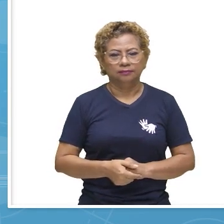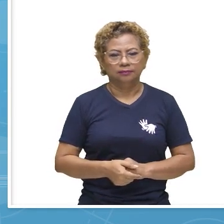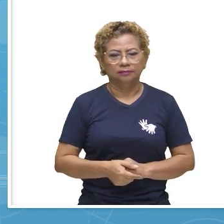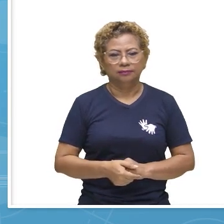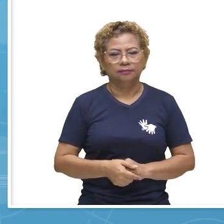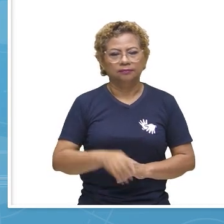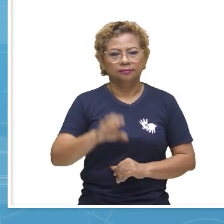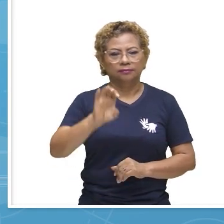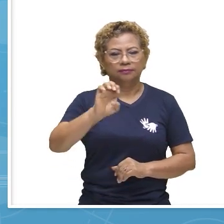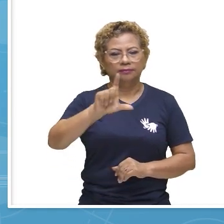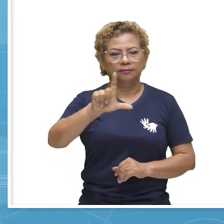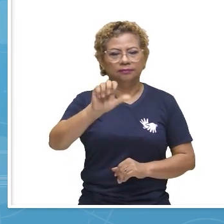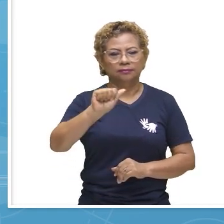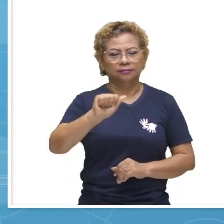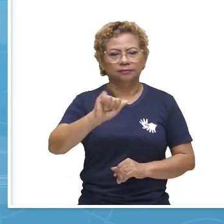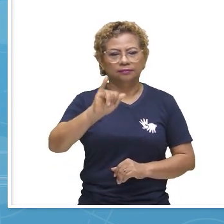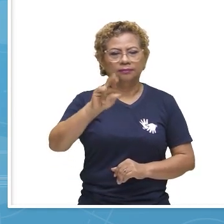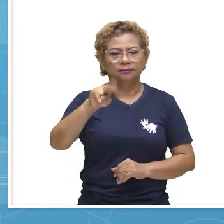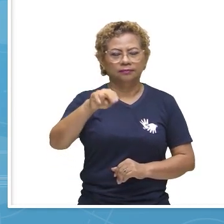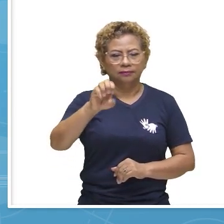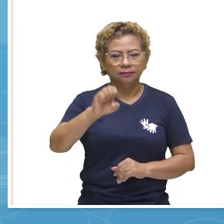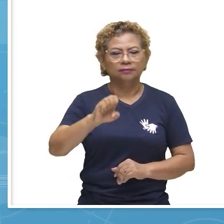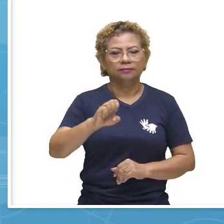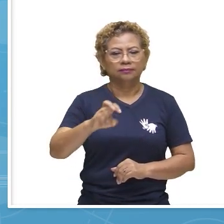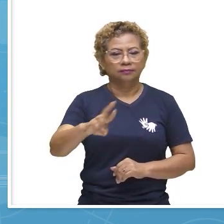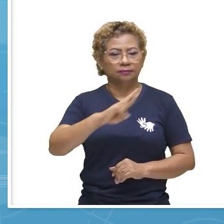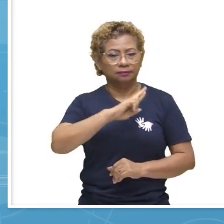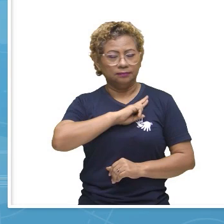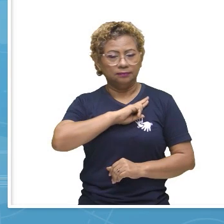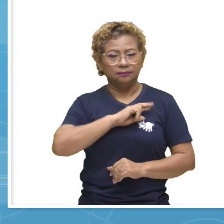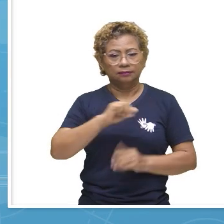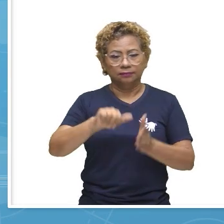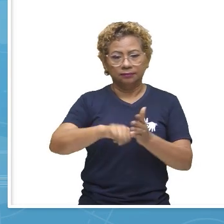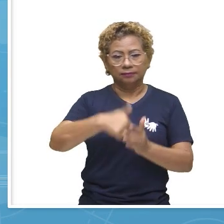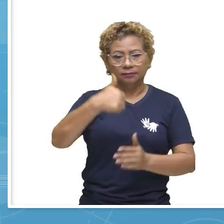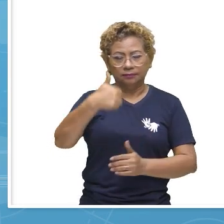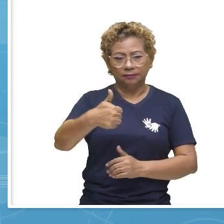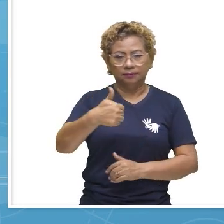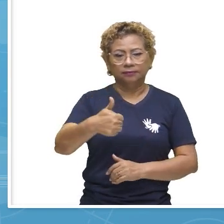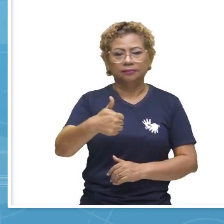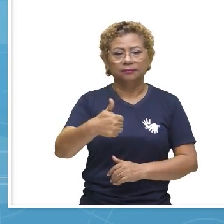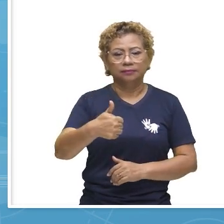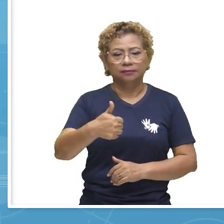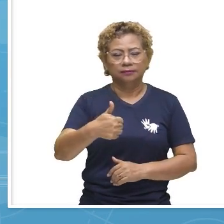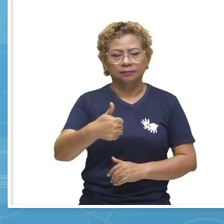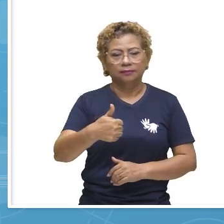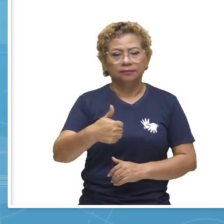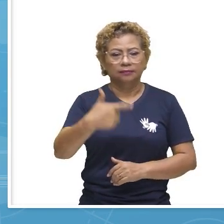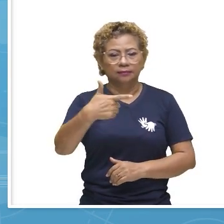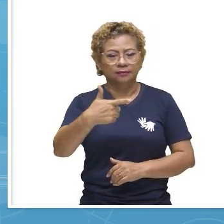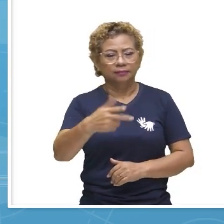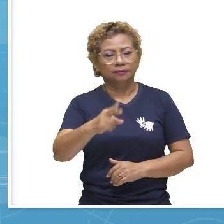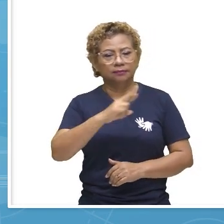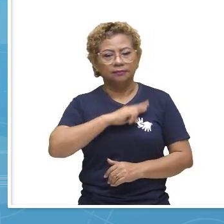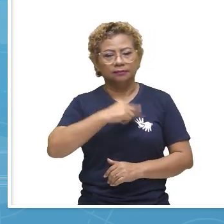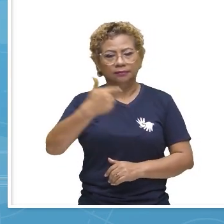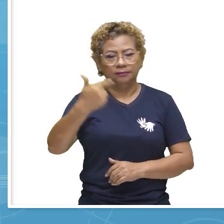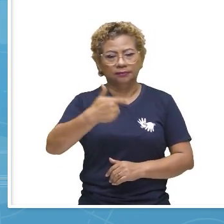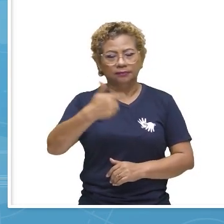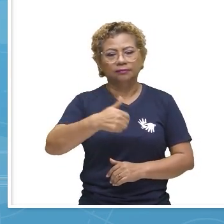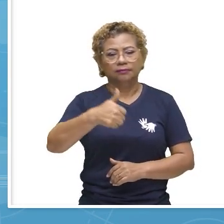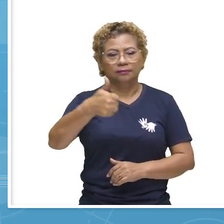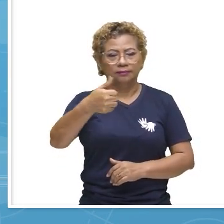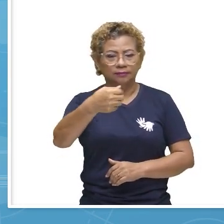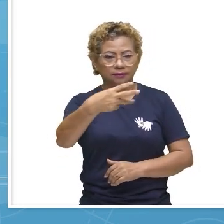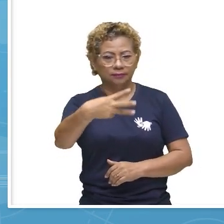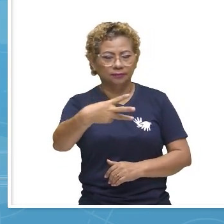E Elaine, lá do IEA, falou que a questão 1 é 2 e a questão 2 é 13, né? A idade da Juliana, então, seria